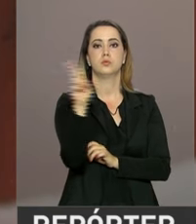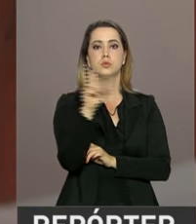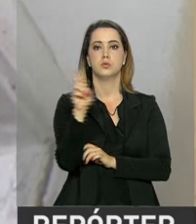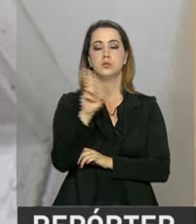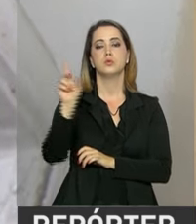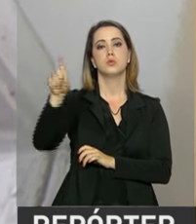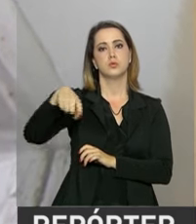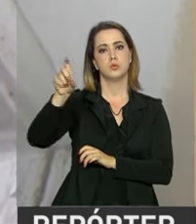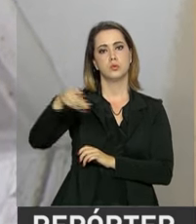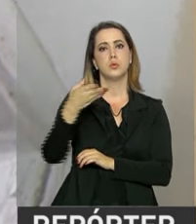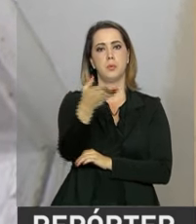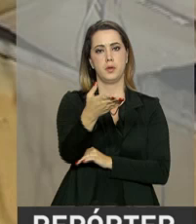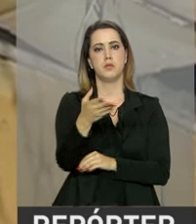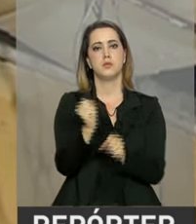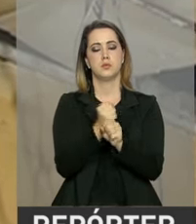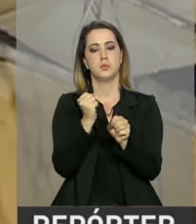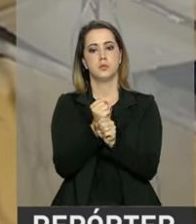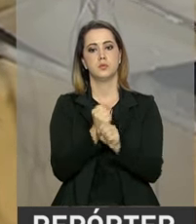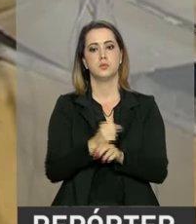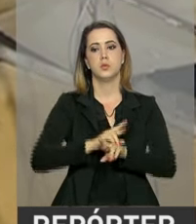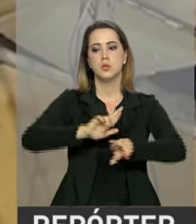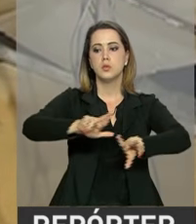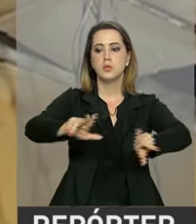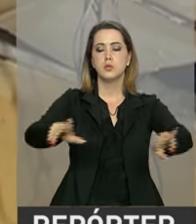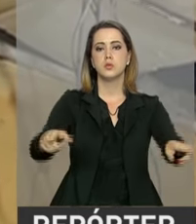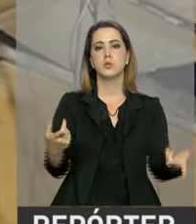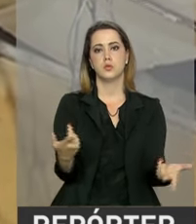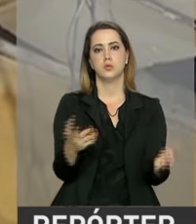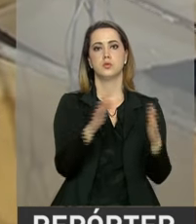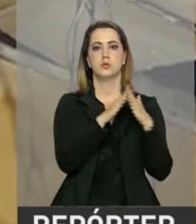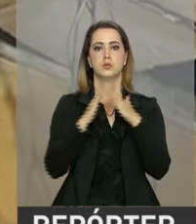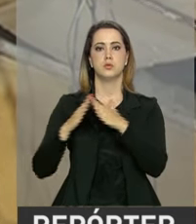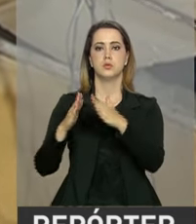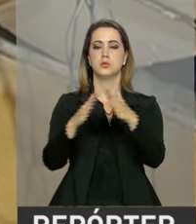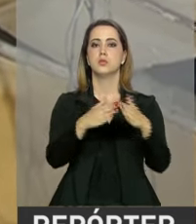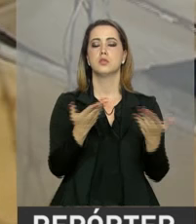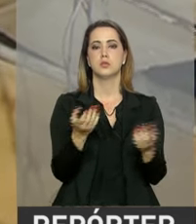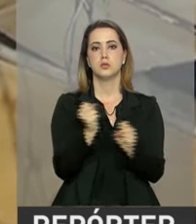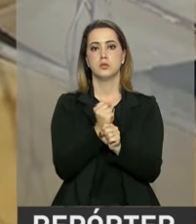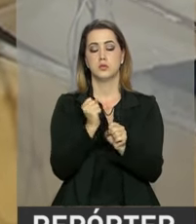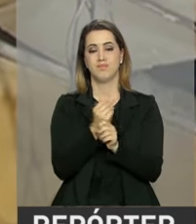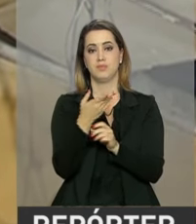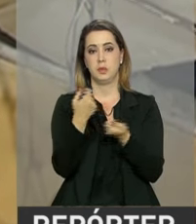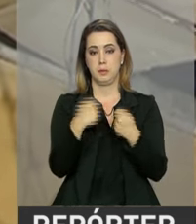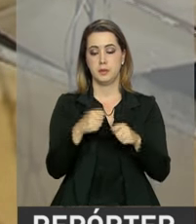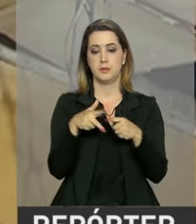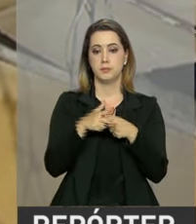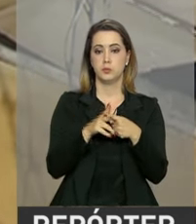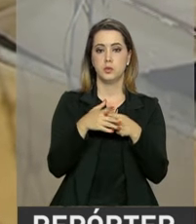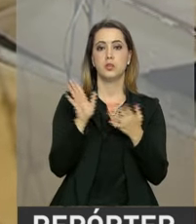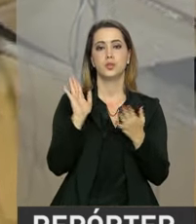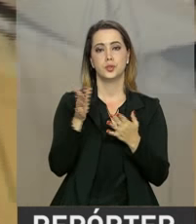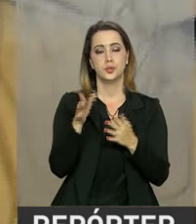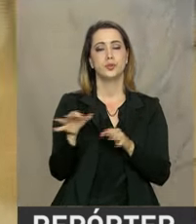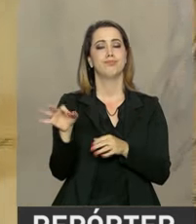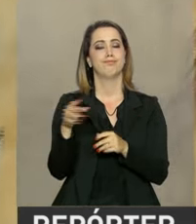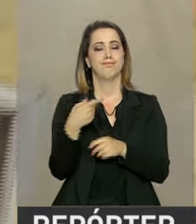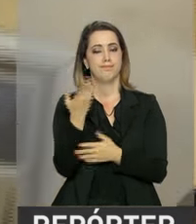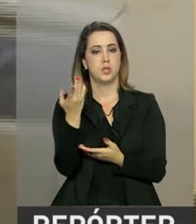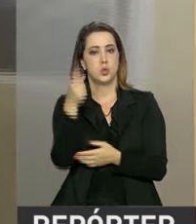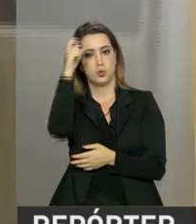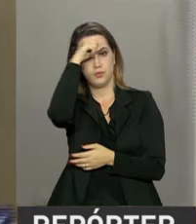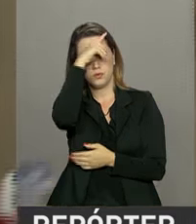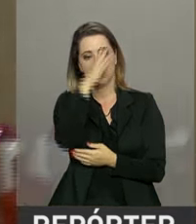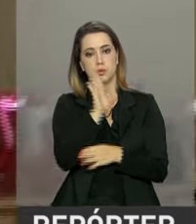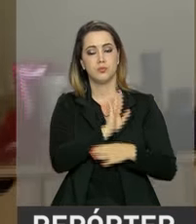orçamento para esse programa muitas das residências que vão ser reformadas estão em mau estado de conservação o